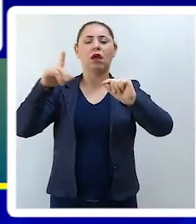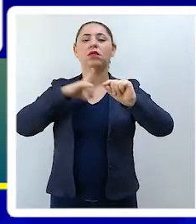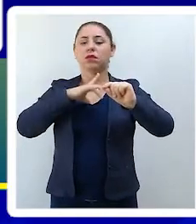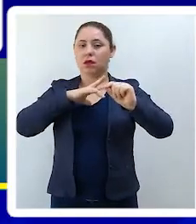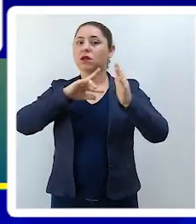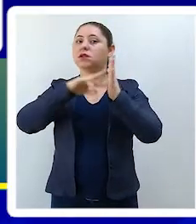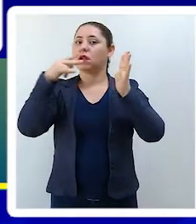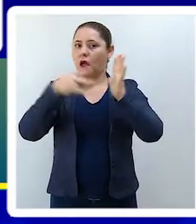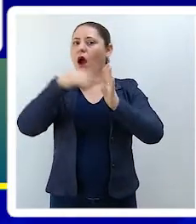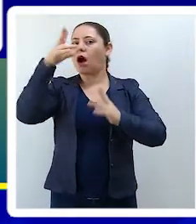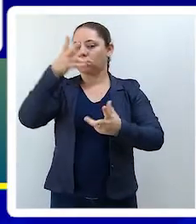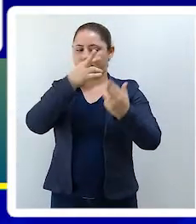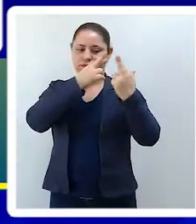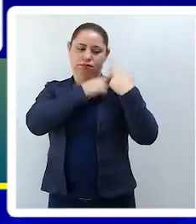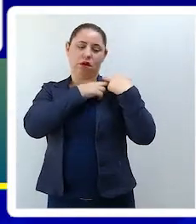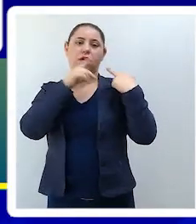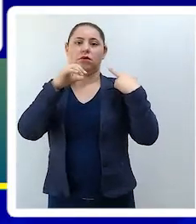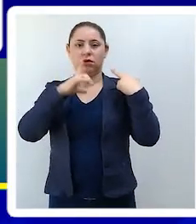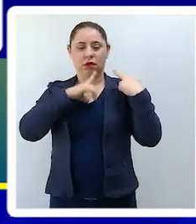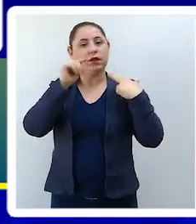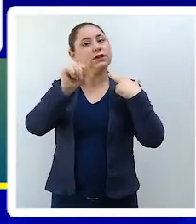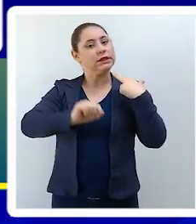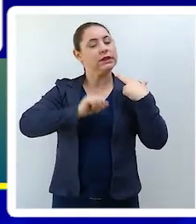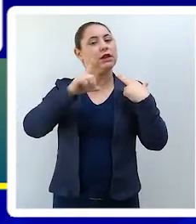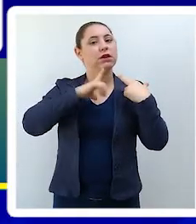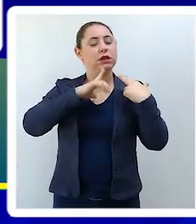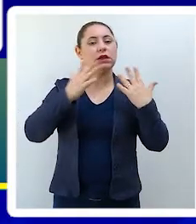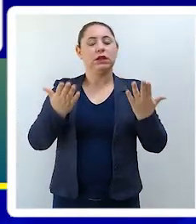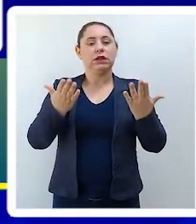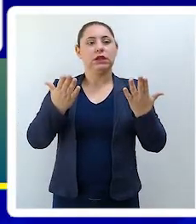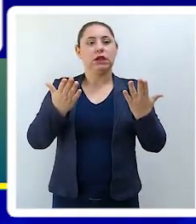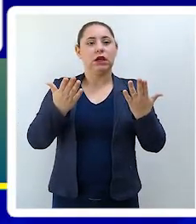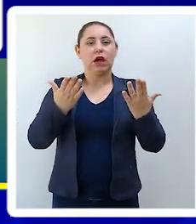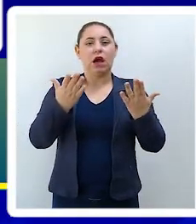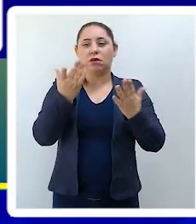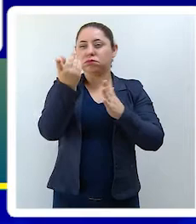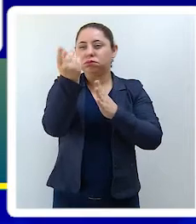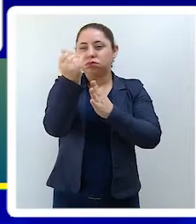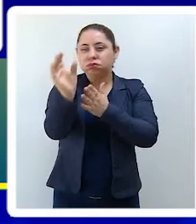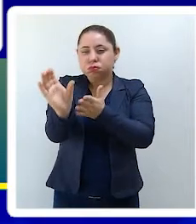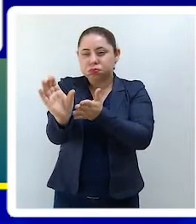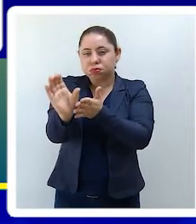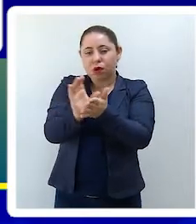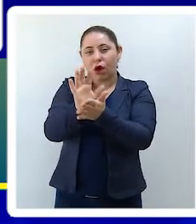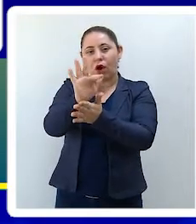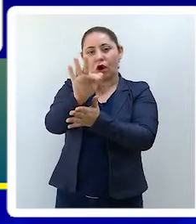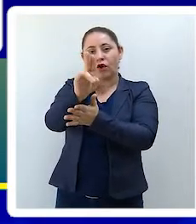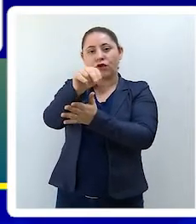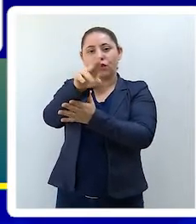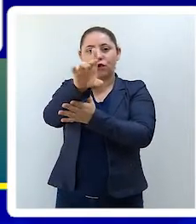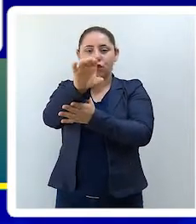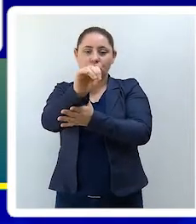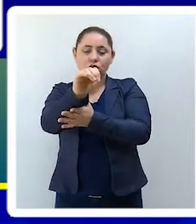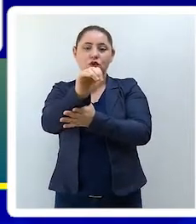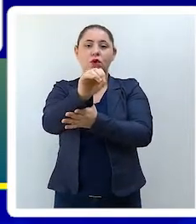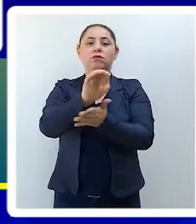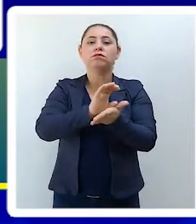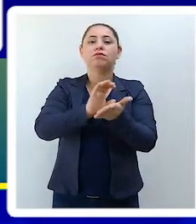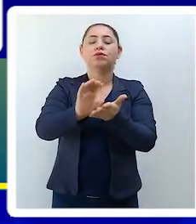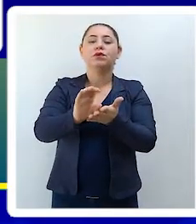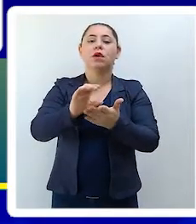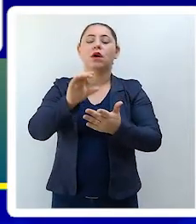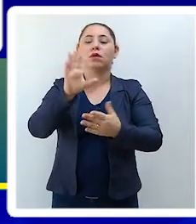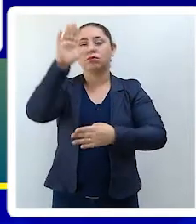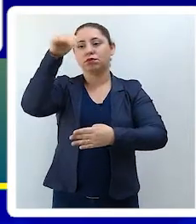isso tem responsabilidade, que ela tem um recurso público, né, que é o Fundo Especial de Financiamento